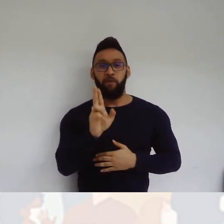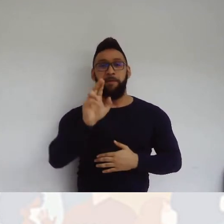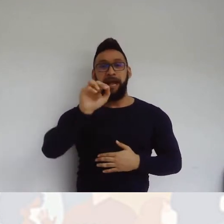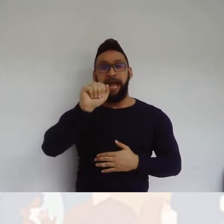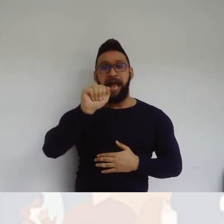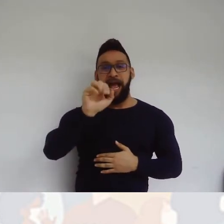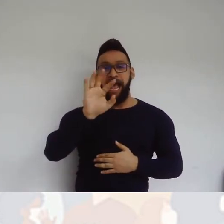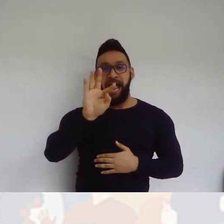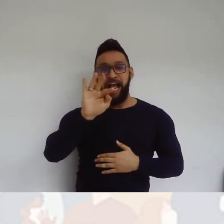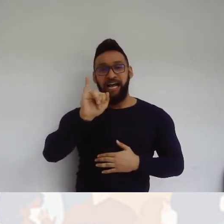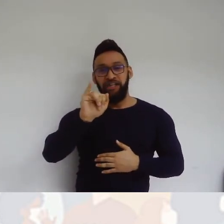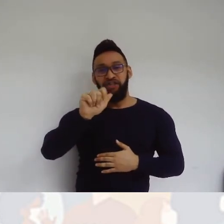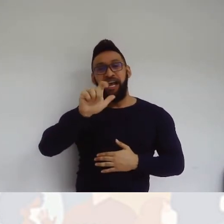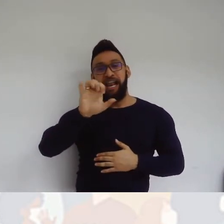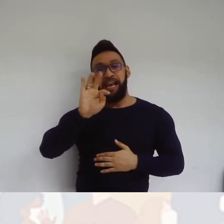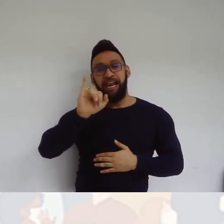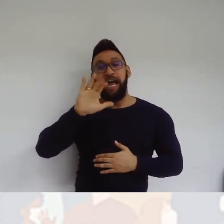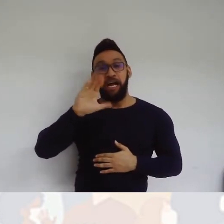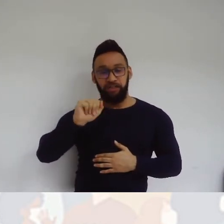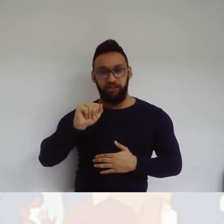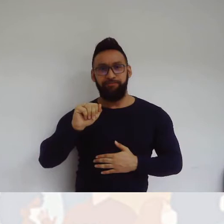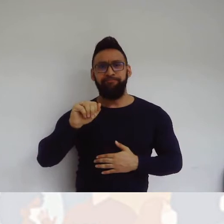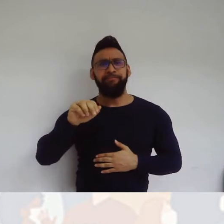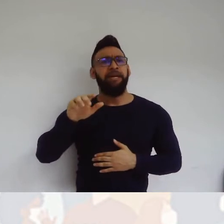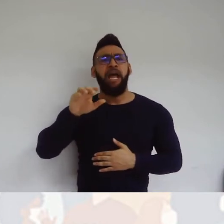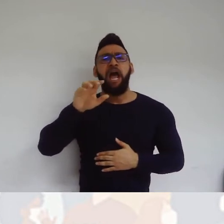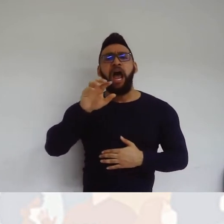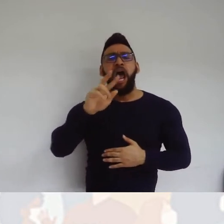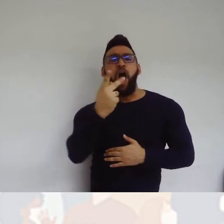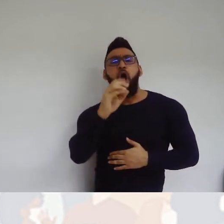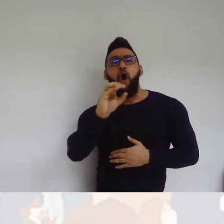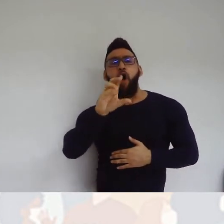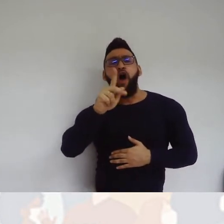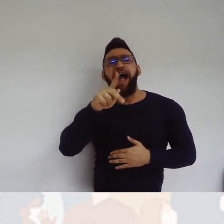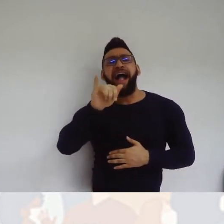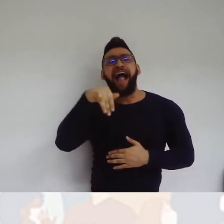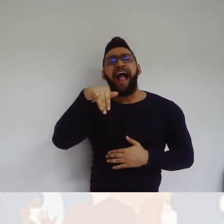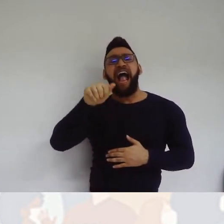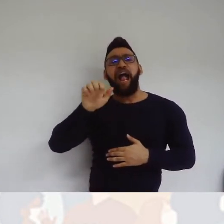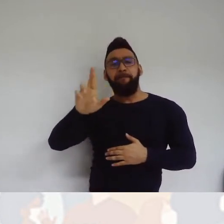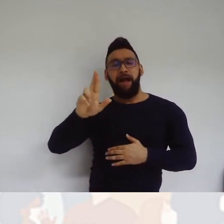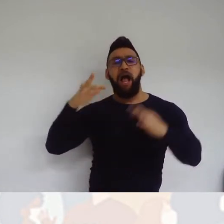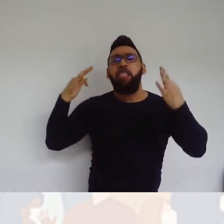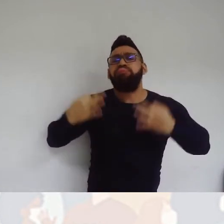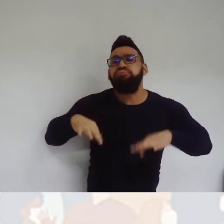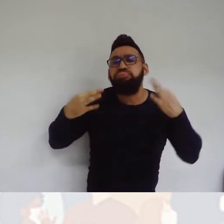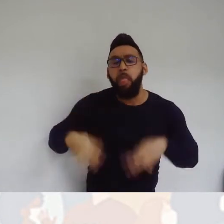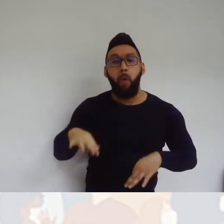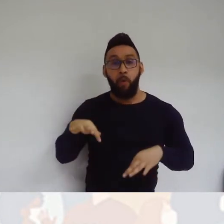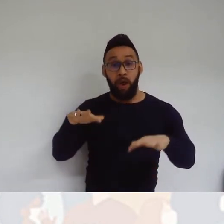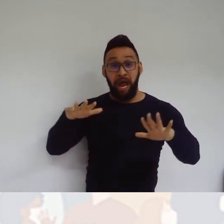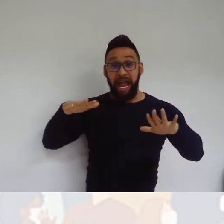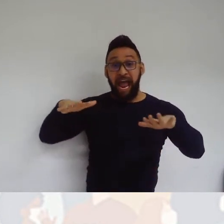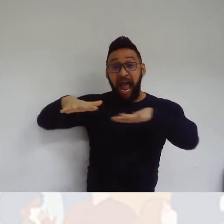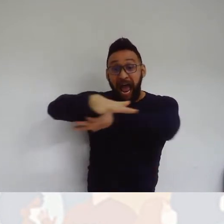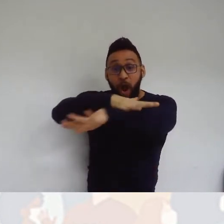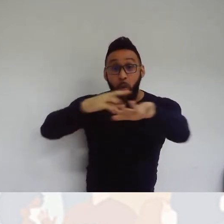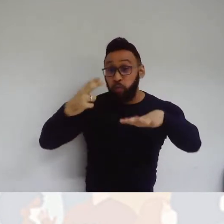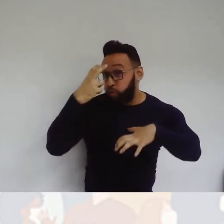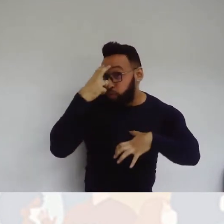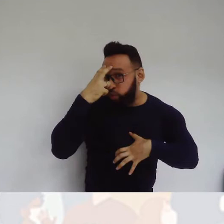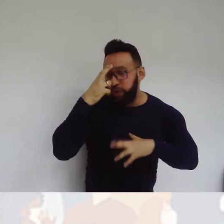Esclarecimento, Adorno e Horkheimer nos falam sobre o que denominam indústria cultural como um sistema complexo de